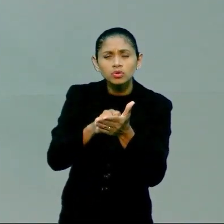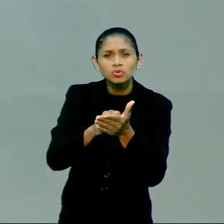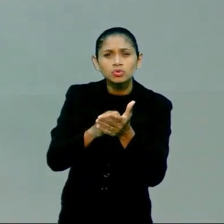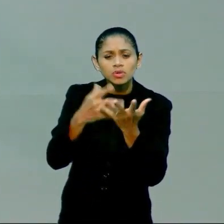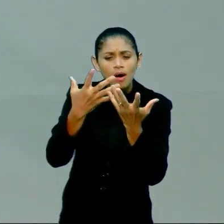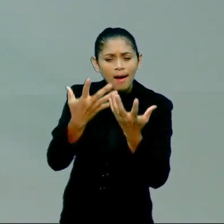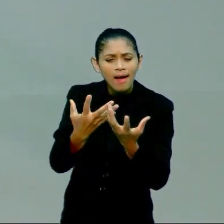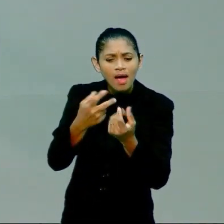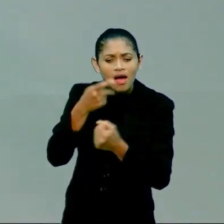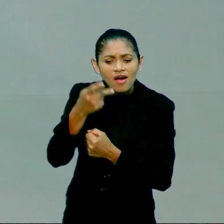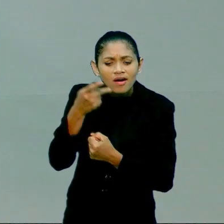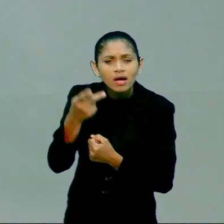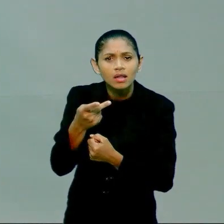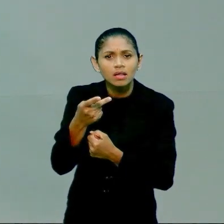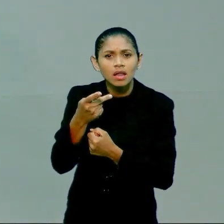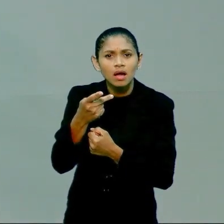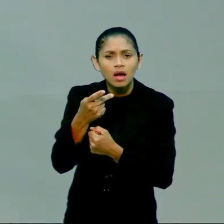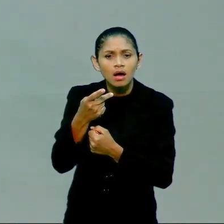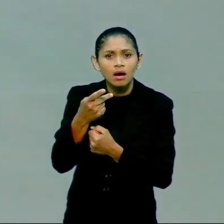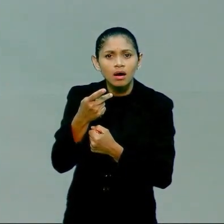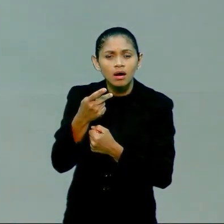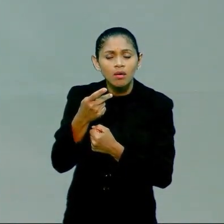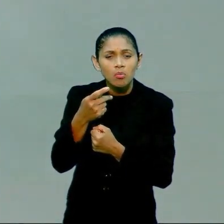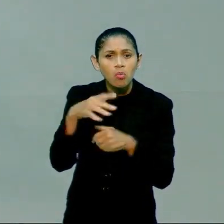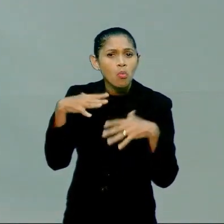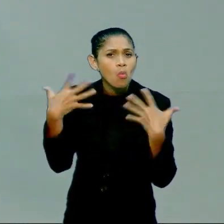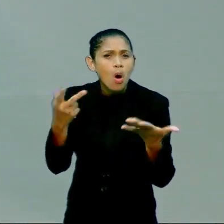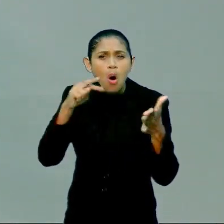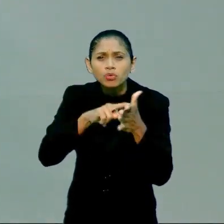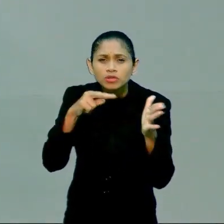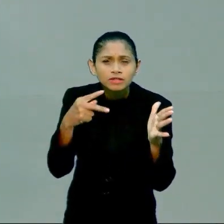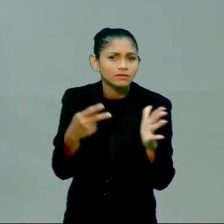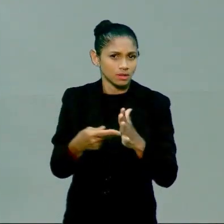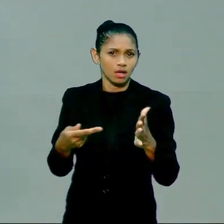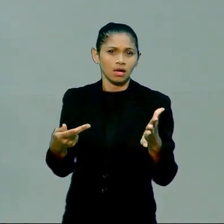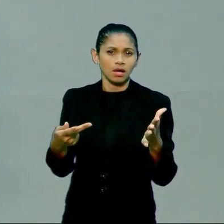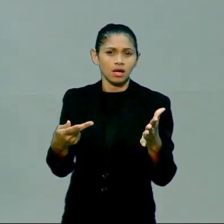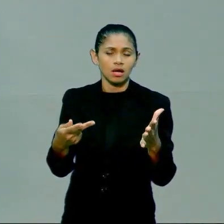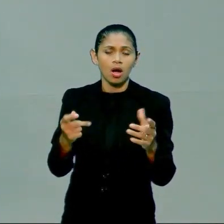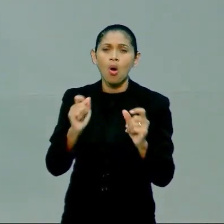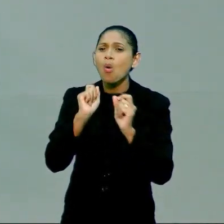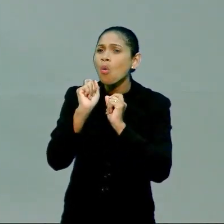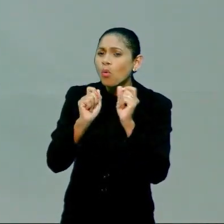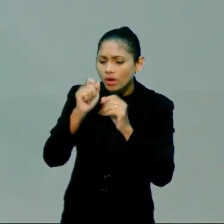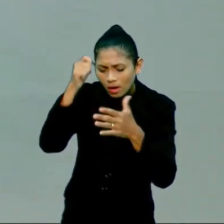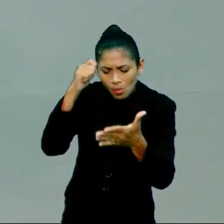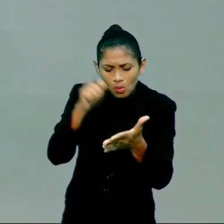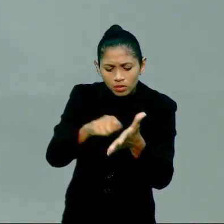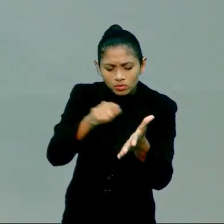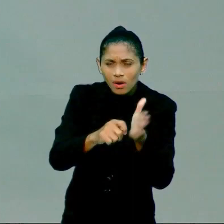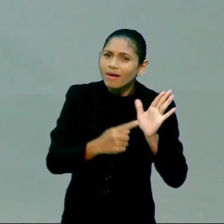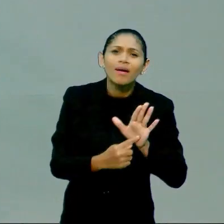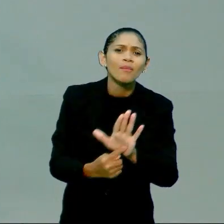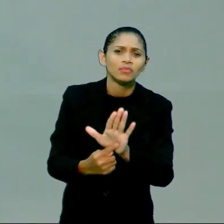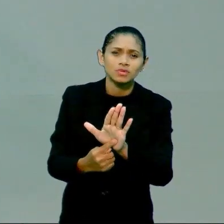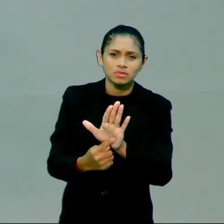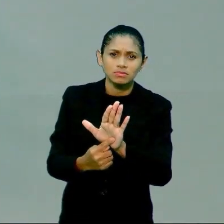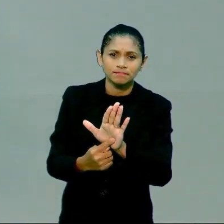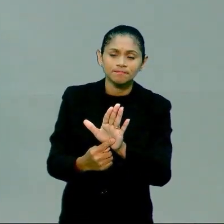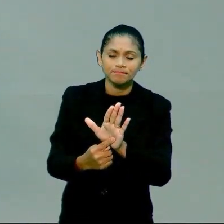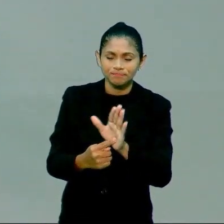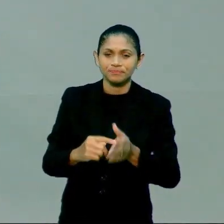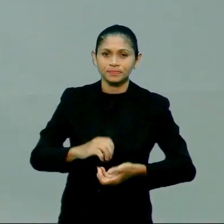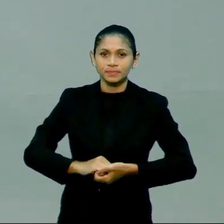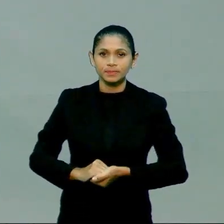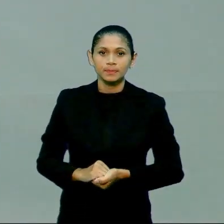passar, qual a ideia transmitida ali, né? O que ele quis com tudo isso. Então é uma pergunta aí, né, uma velha pergunta aí do cotidiano de